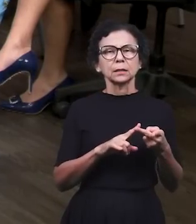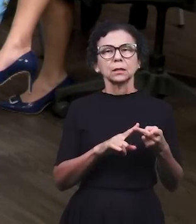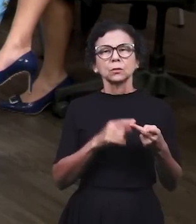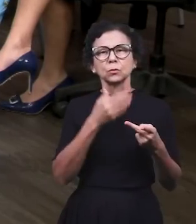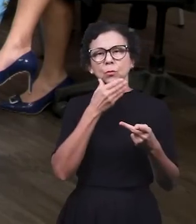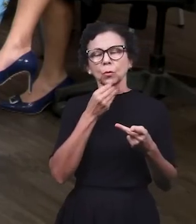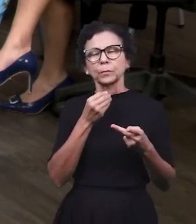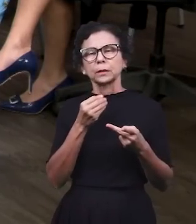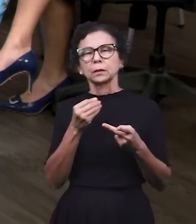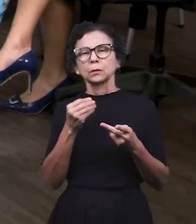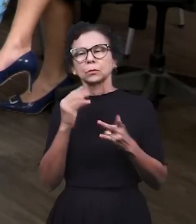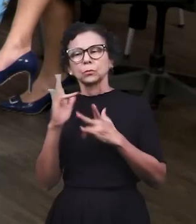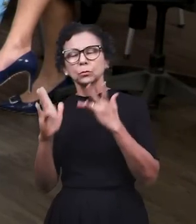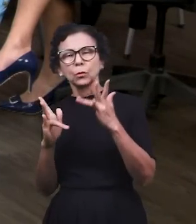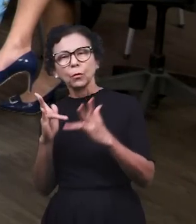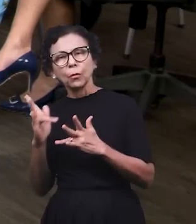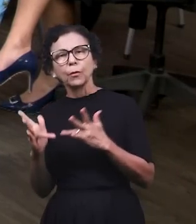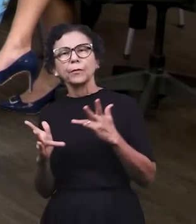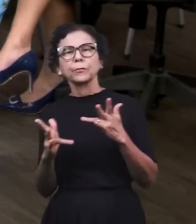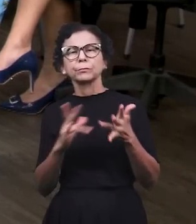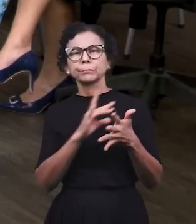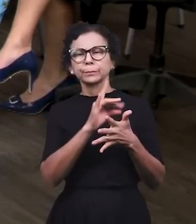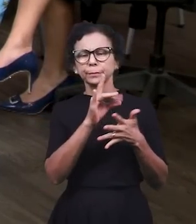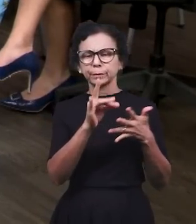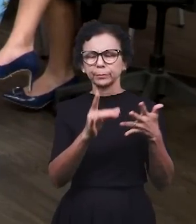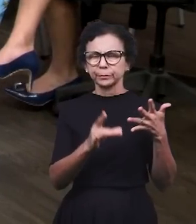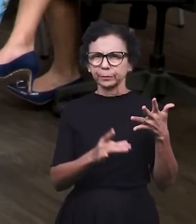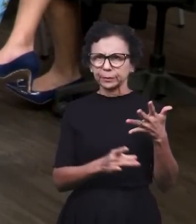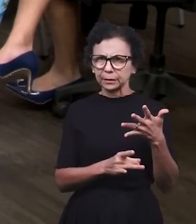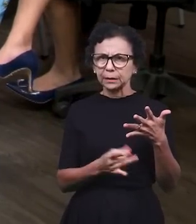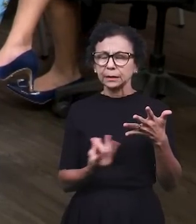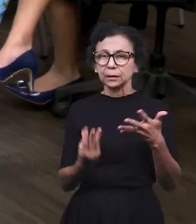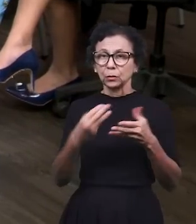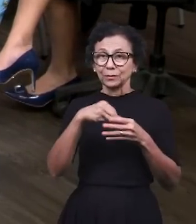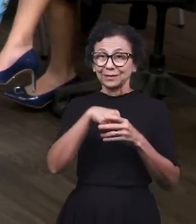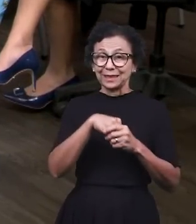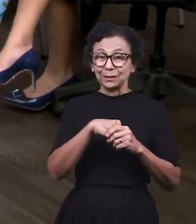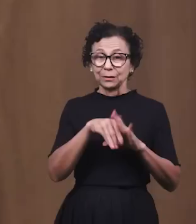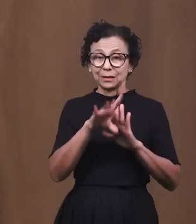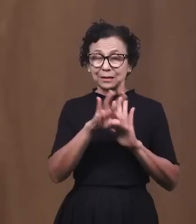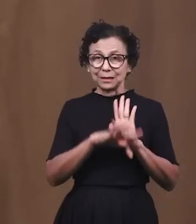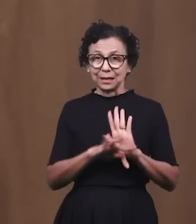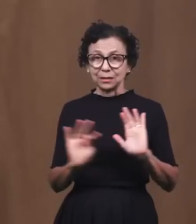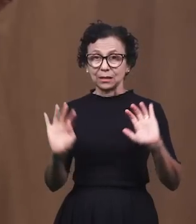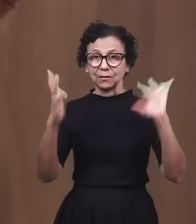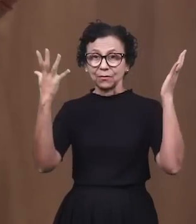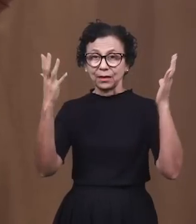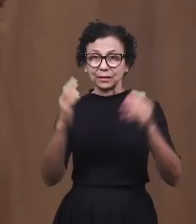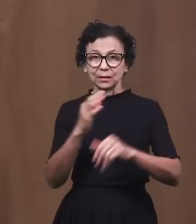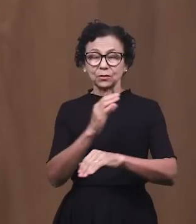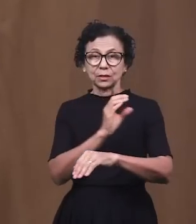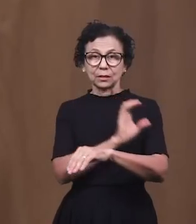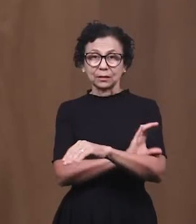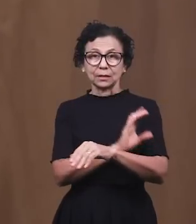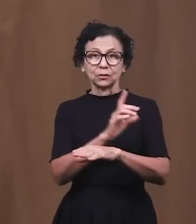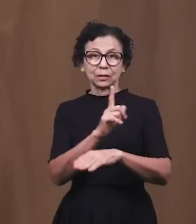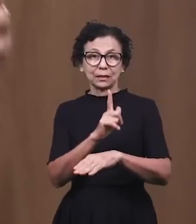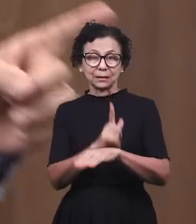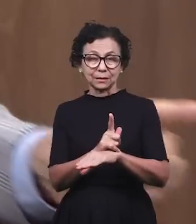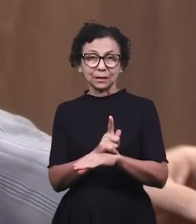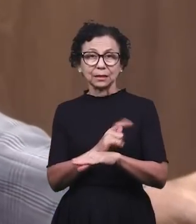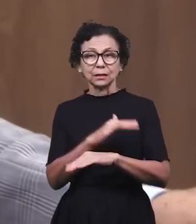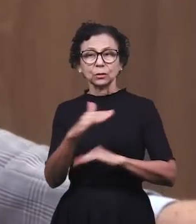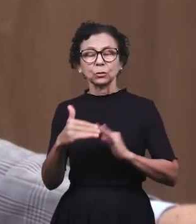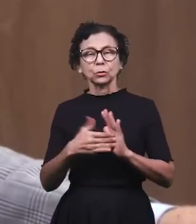chegada do noivo. Então Zedoti colocou nas bodas de Caná da Galiléia toda a história da